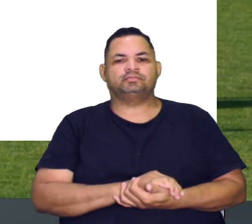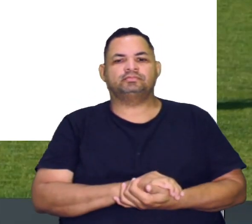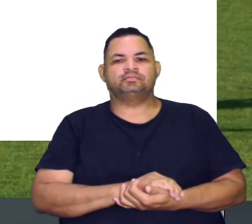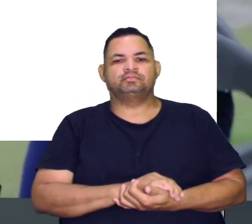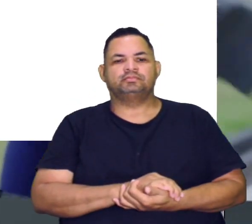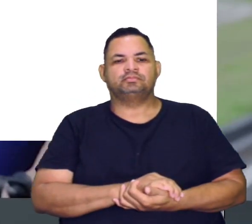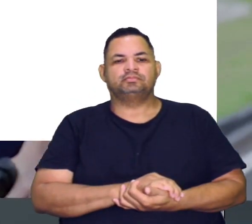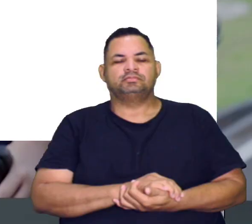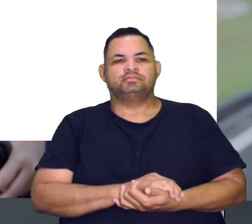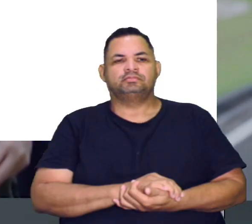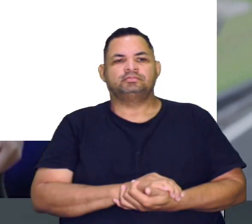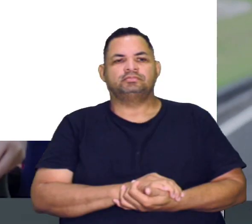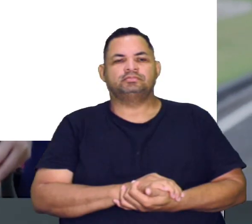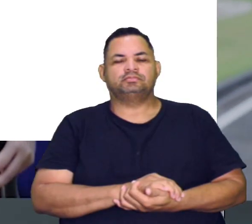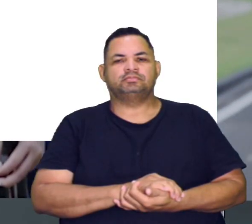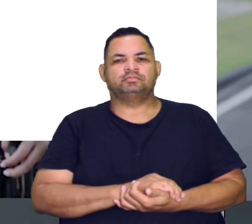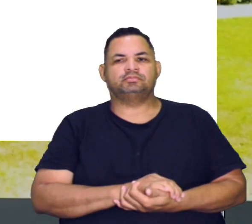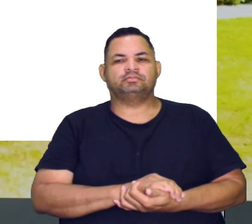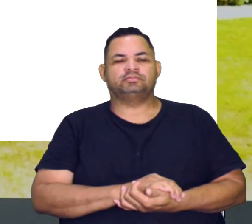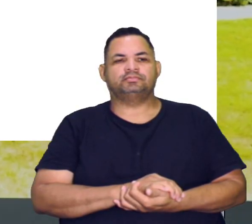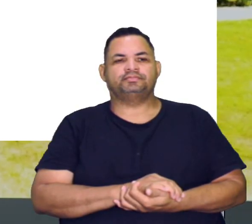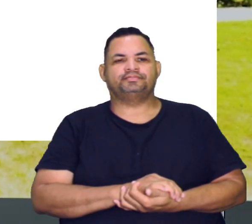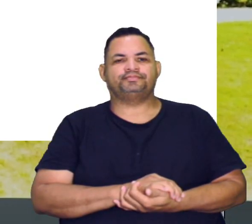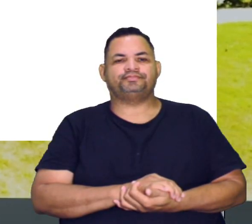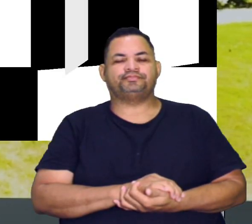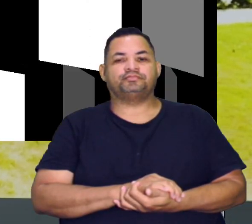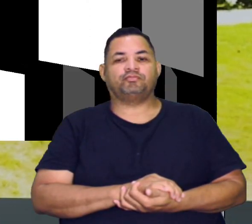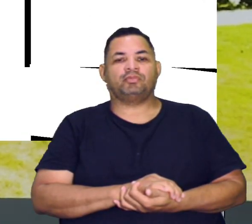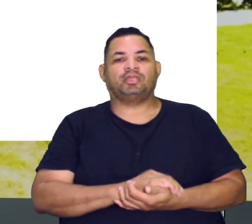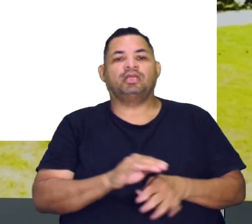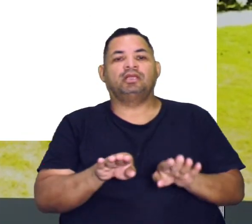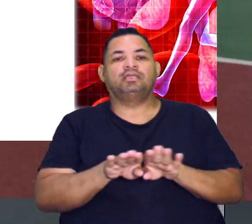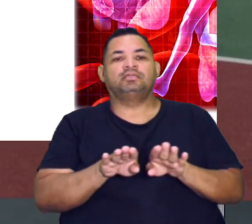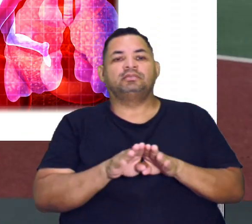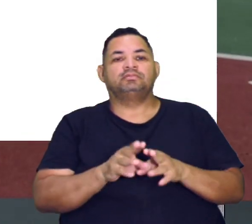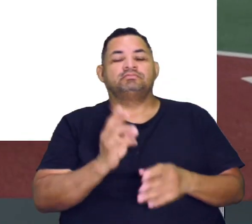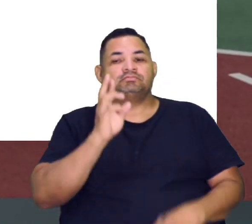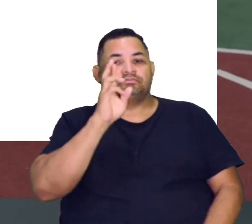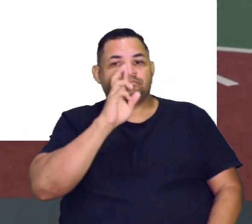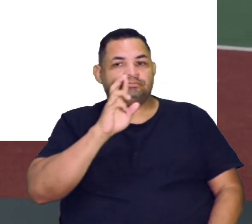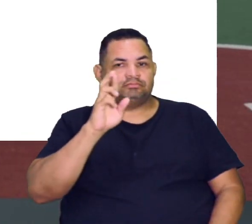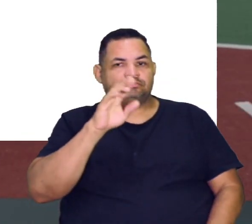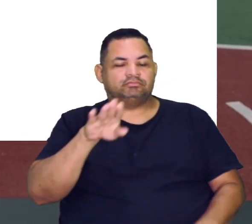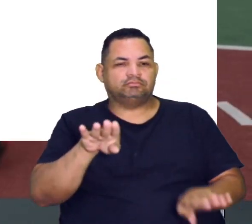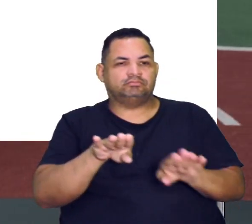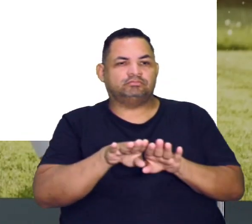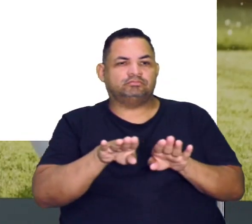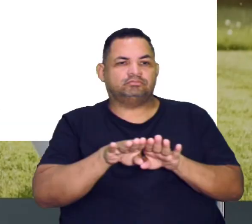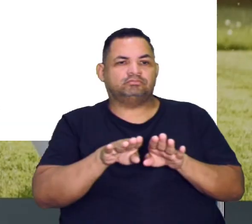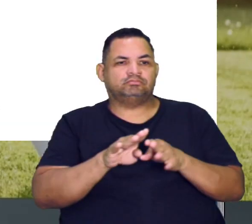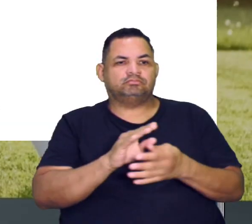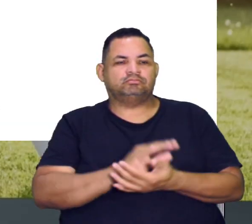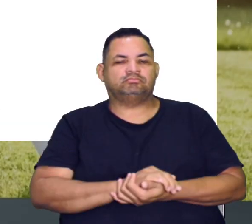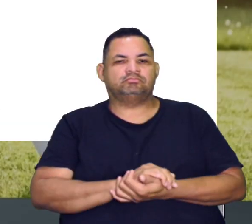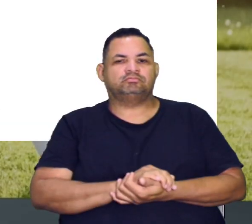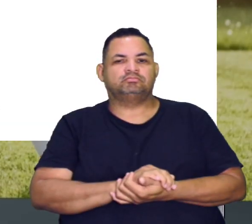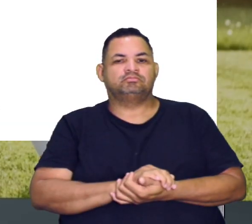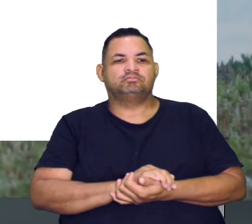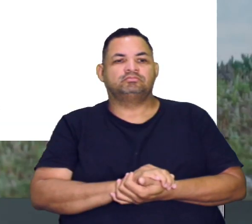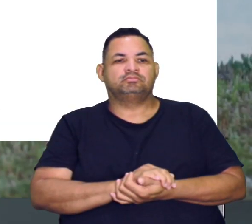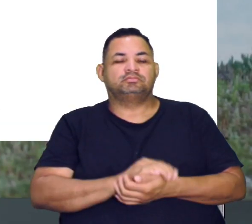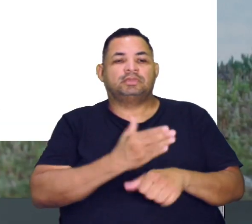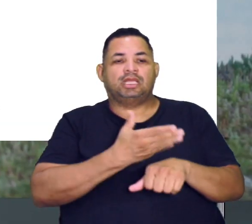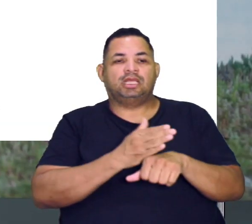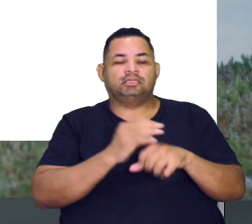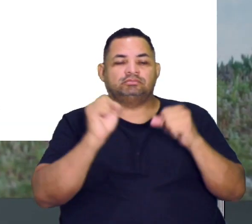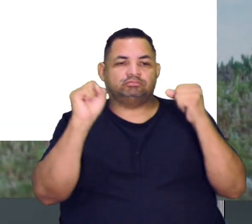tá? Muito bem. O que a gente pode observar ainda? Ainda falando sobre atividade física, só